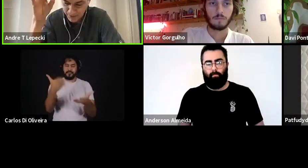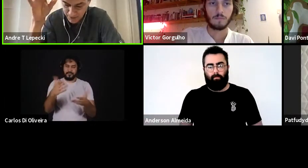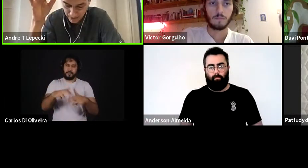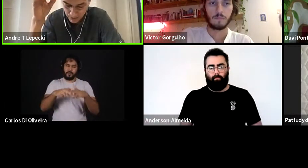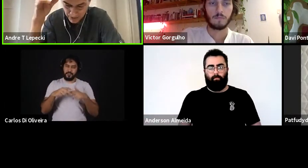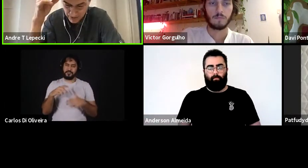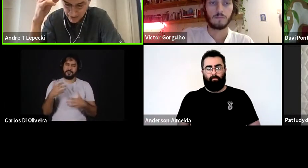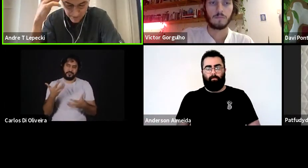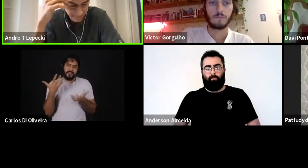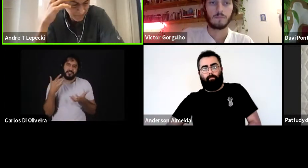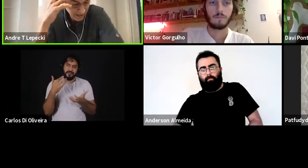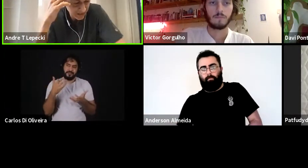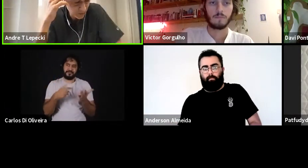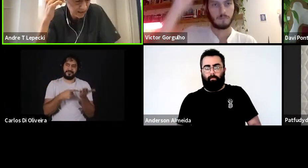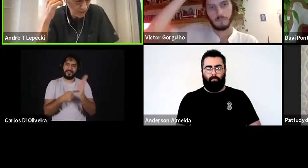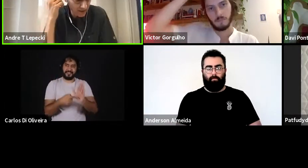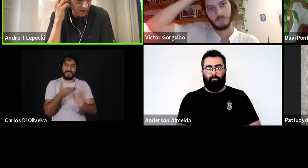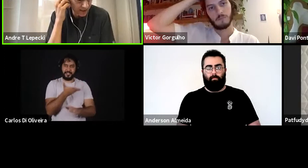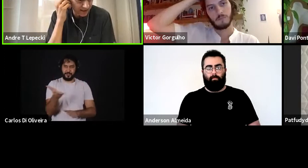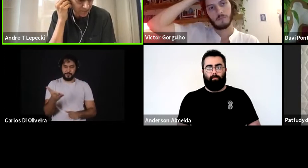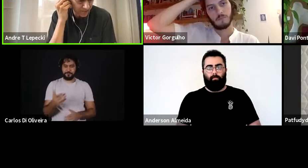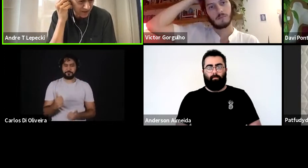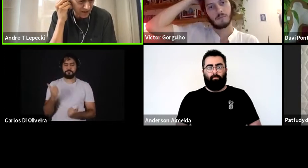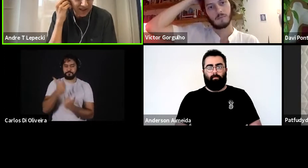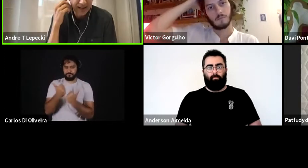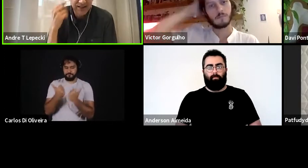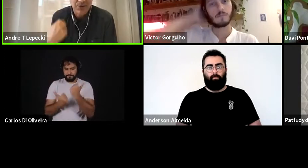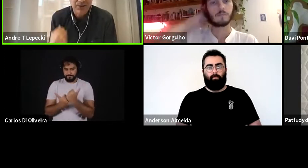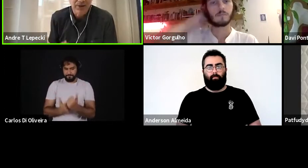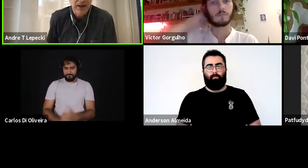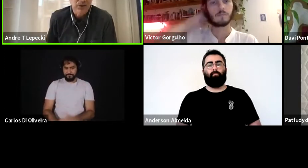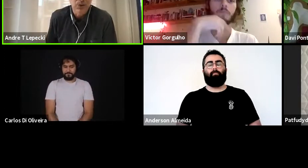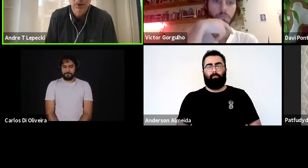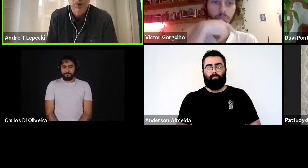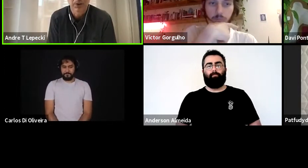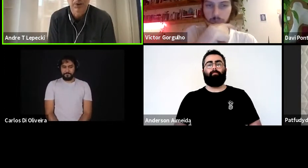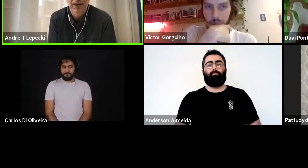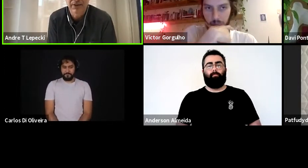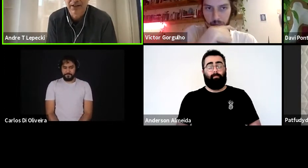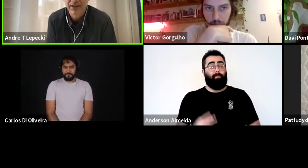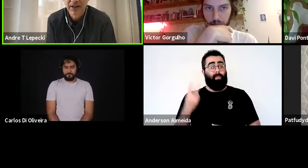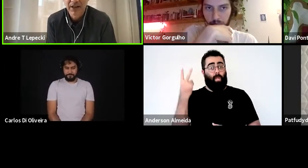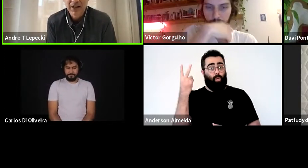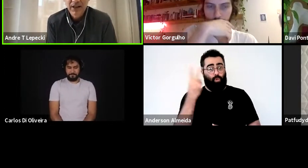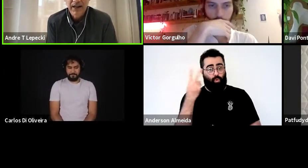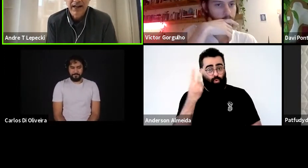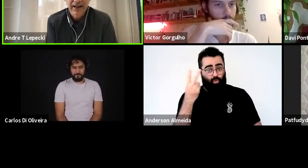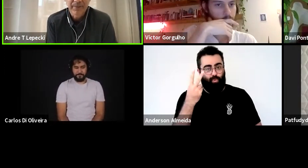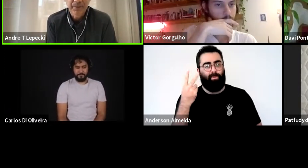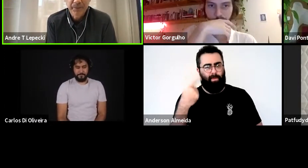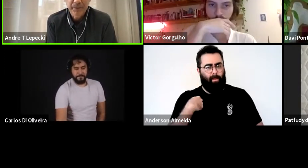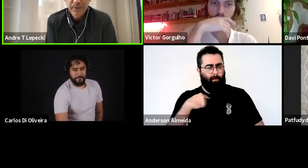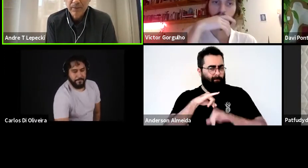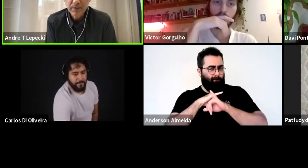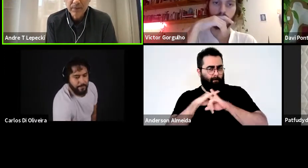isso, é a primeira coisa. A segunda coisa que eu queria dizer em relação a tudo que o Davi